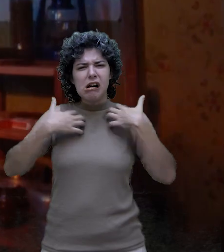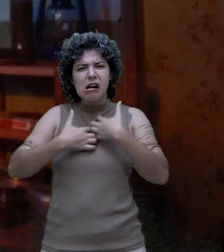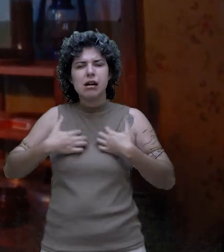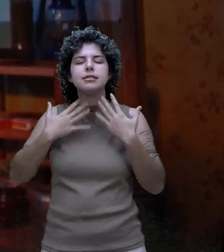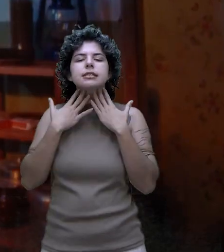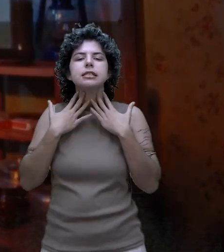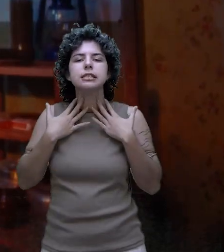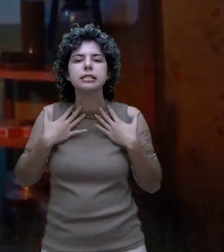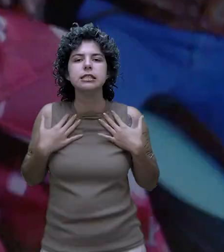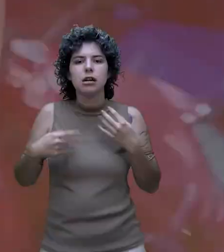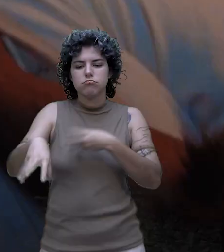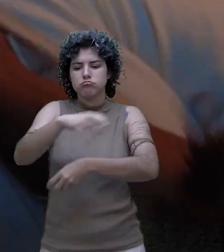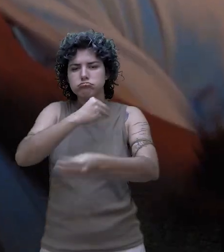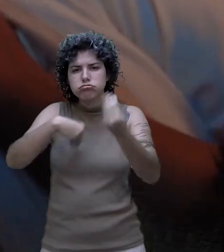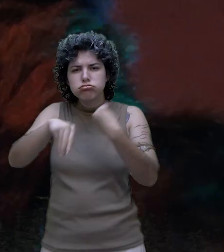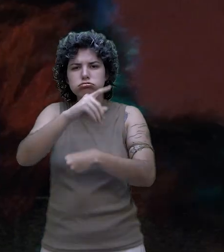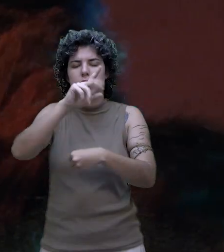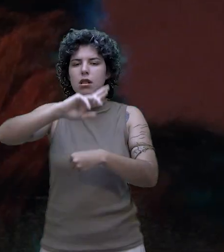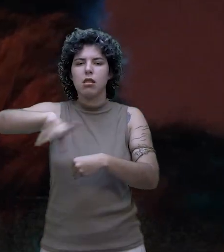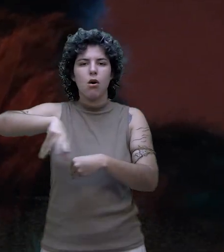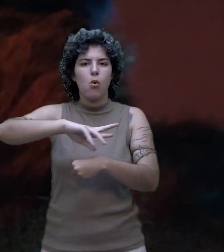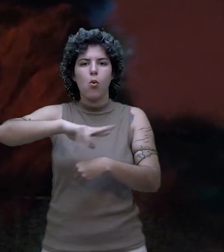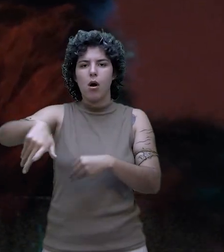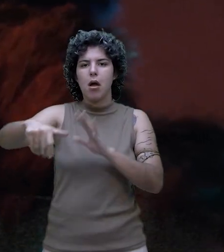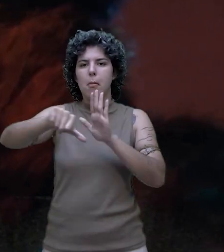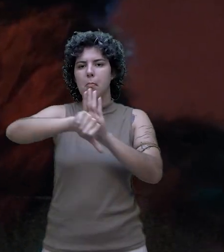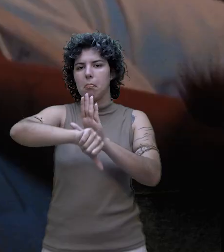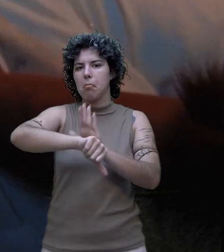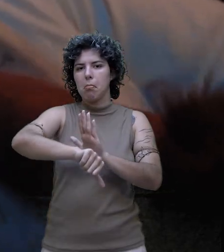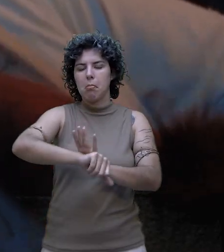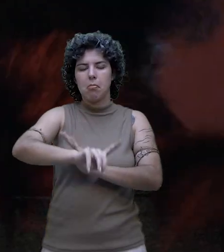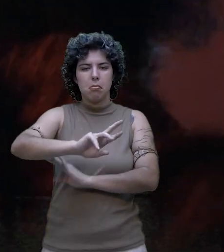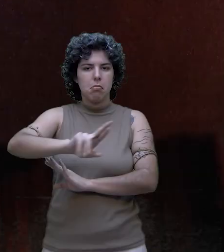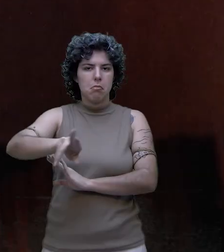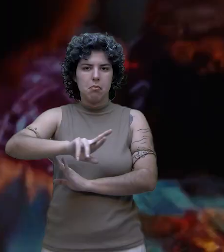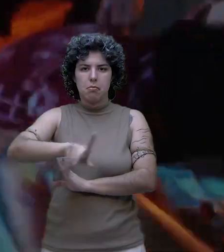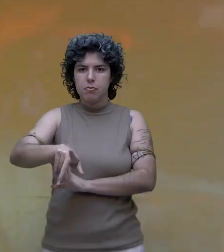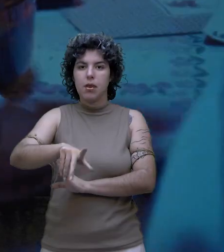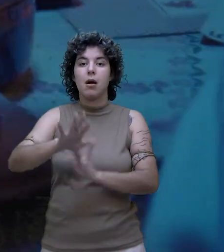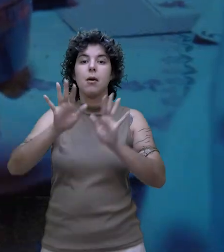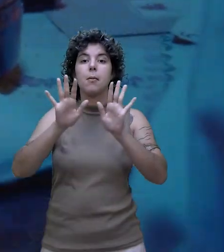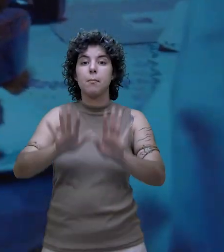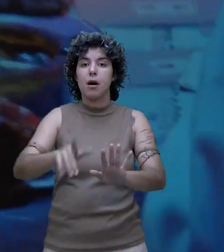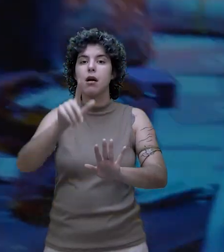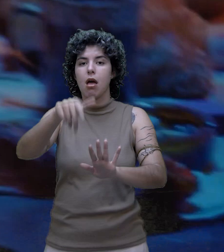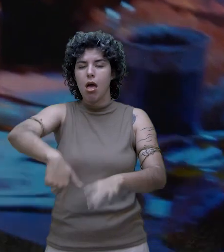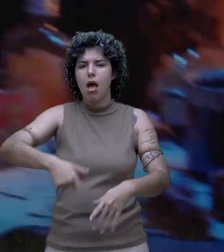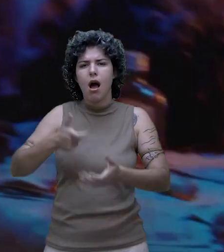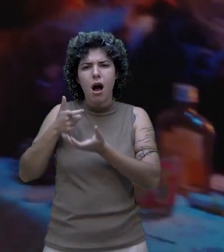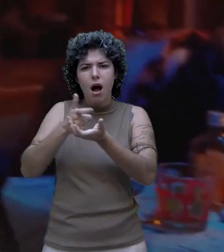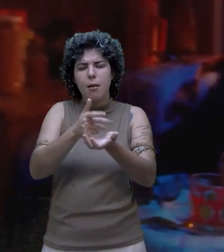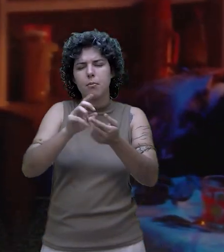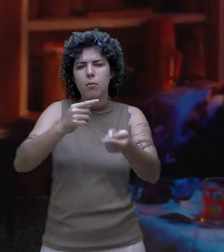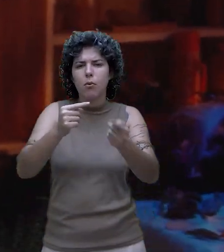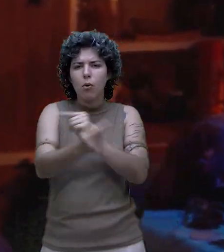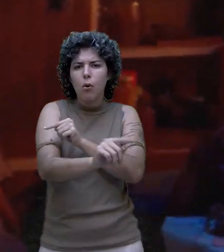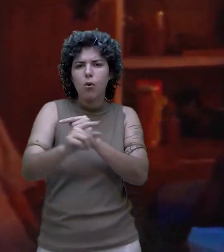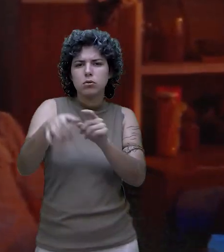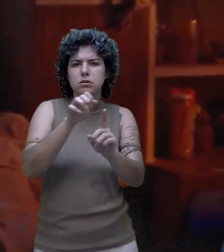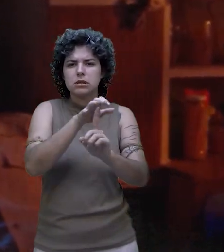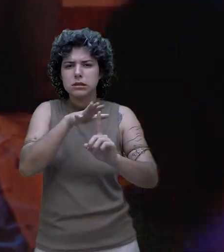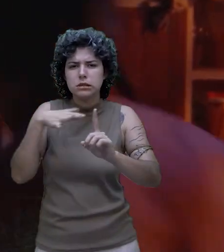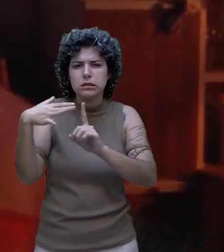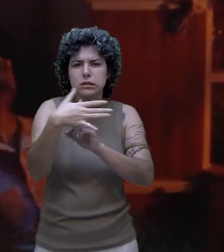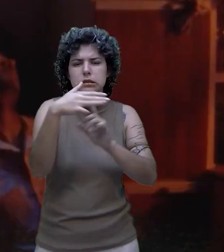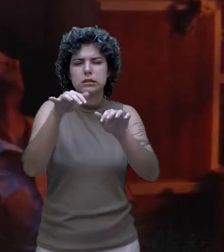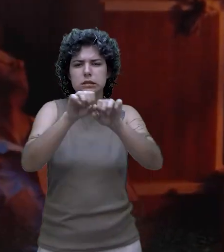e caos não são defeitos, mas armas contra um sistema que tem medo de mulheres desobedientes. Então, da próxima vez que alguém te chamar